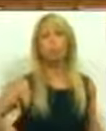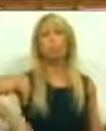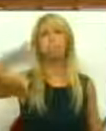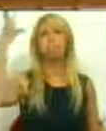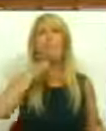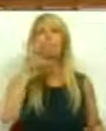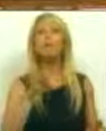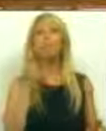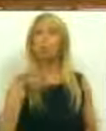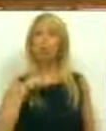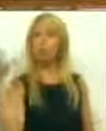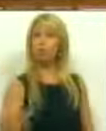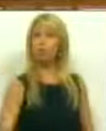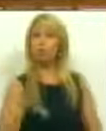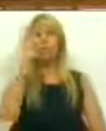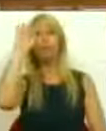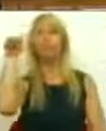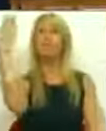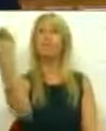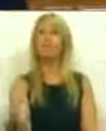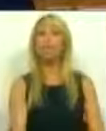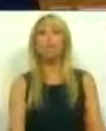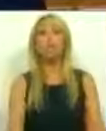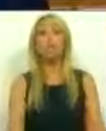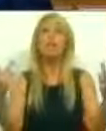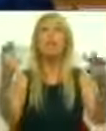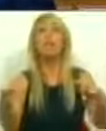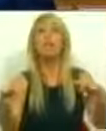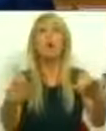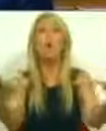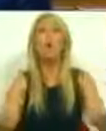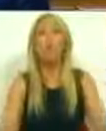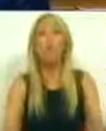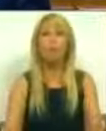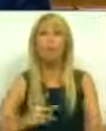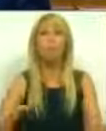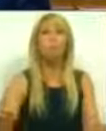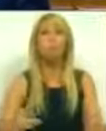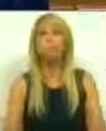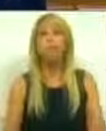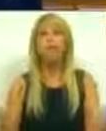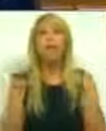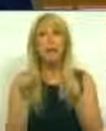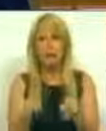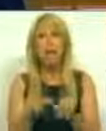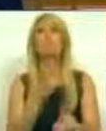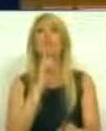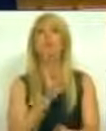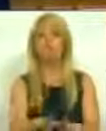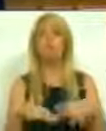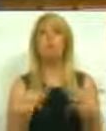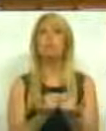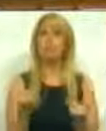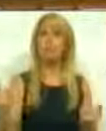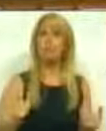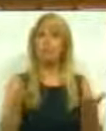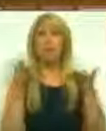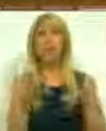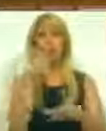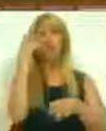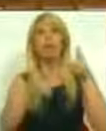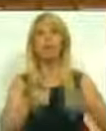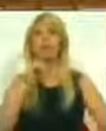famílias portuguesas. E vossas excelências, onde ficam? Isto é uma resposta social, isto ajuda as pessoas, mas